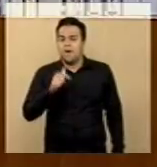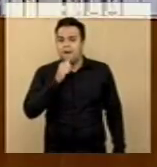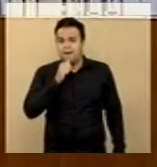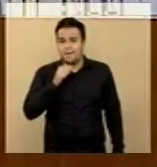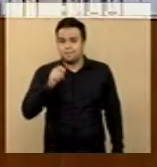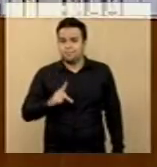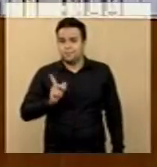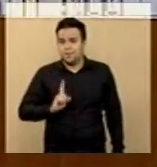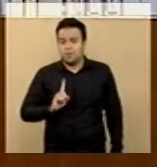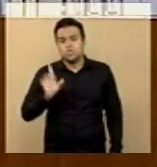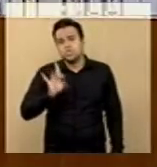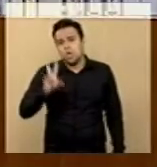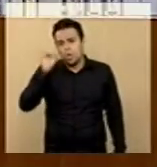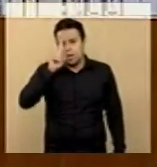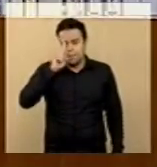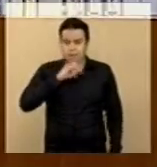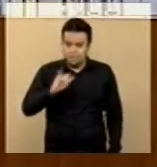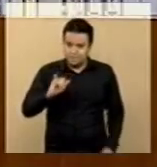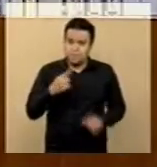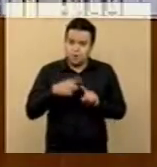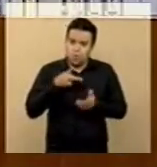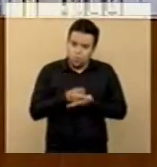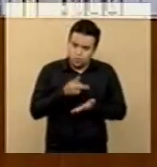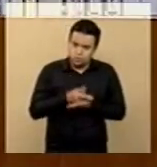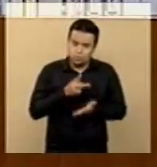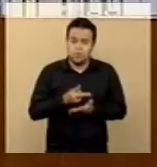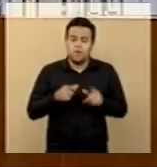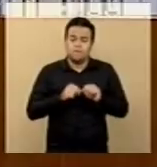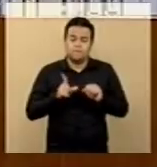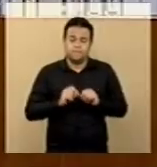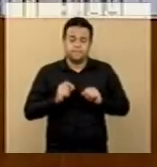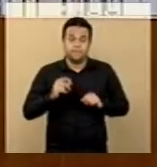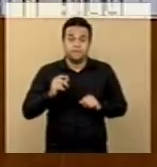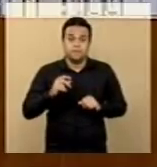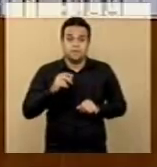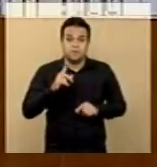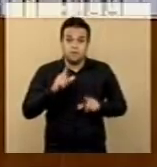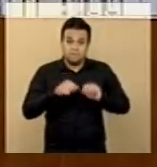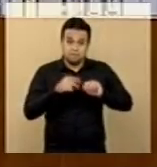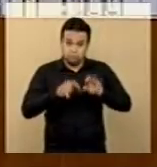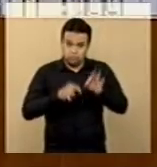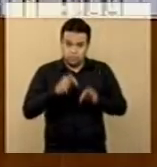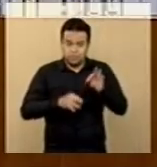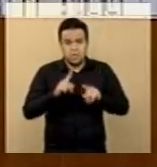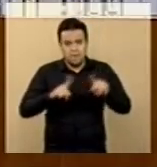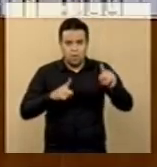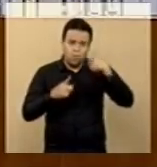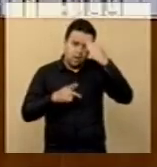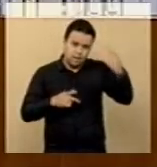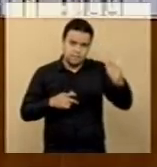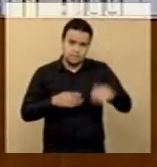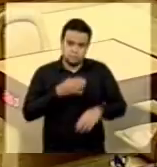apenas um lembrete para dizer que foi mantido exatamente para que a gente pudesse prestar jurisdição. Mas eu agradeço a parte de Vossa